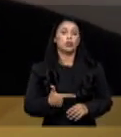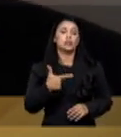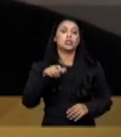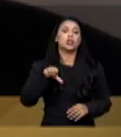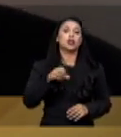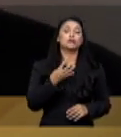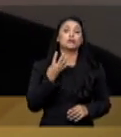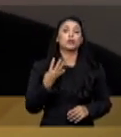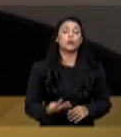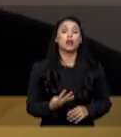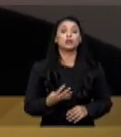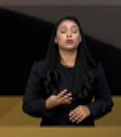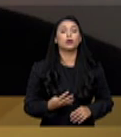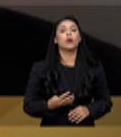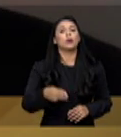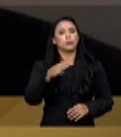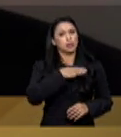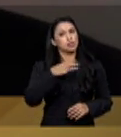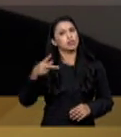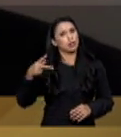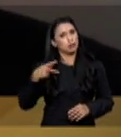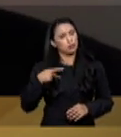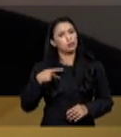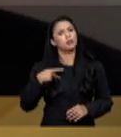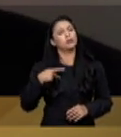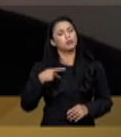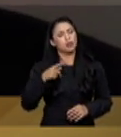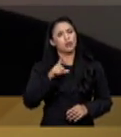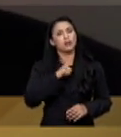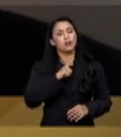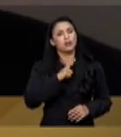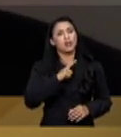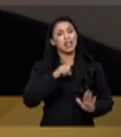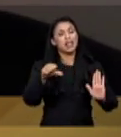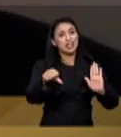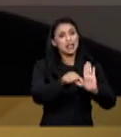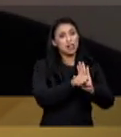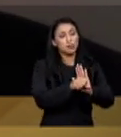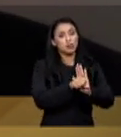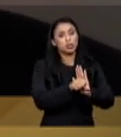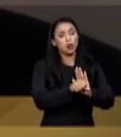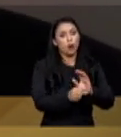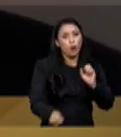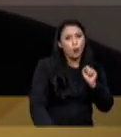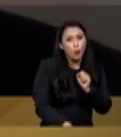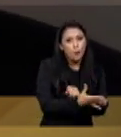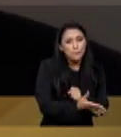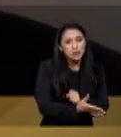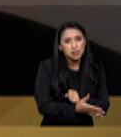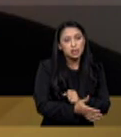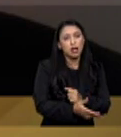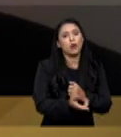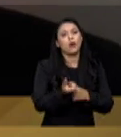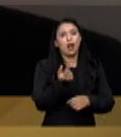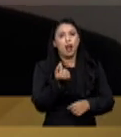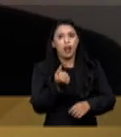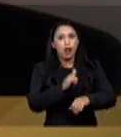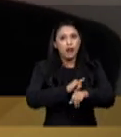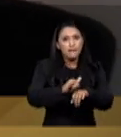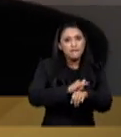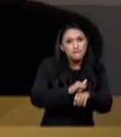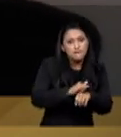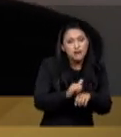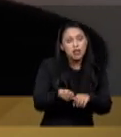504-6512-94, o Ministério Público Federal lhe atribui a prática de crimes de corrupção passiva e lavagem de capitais